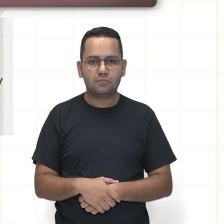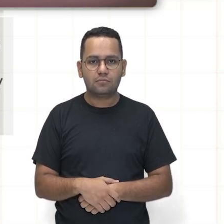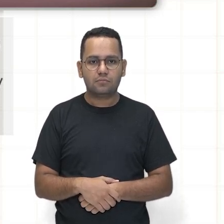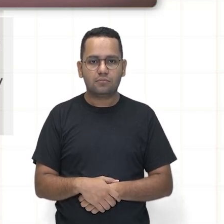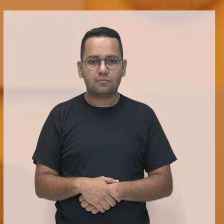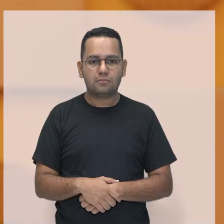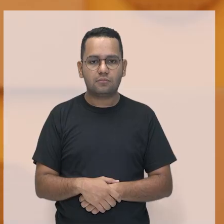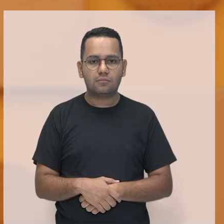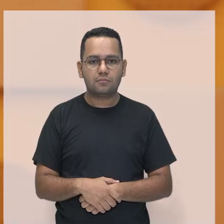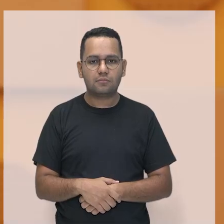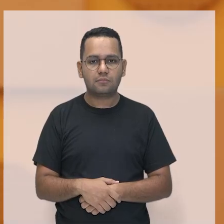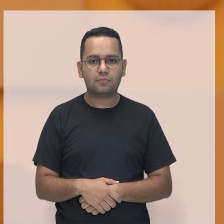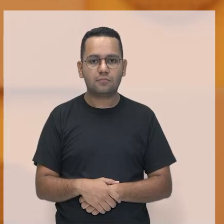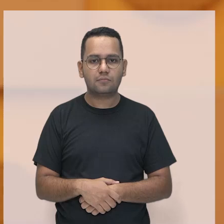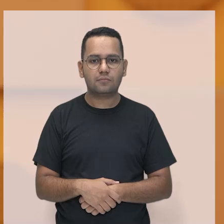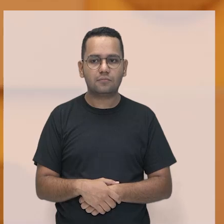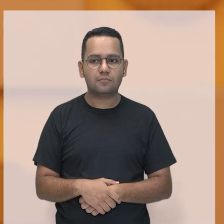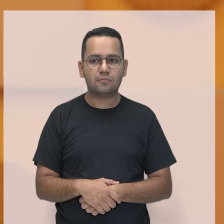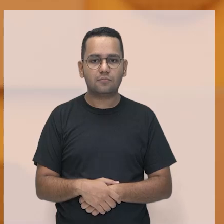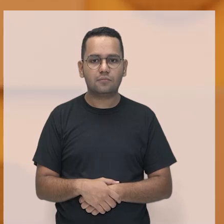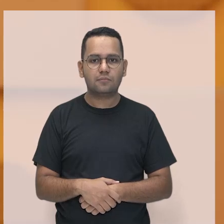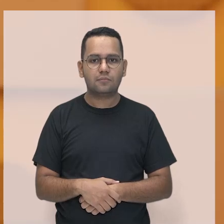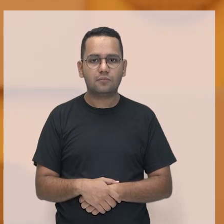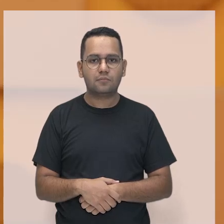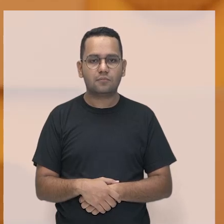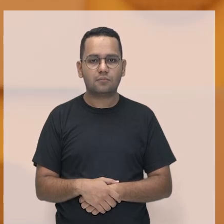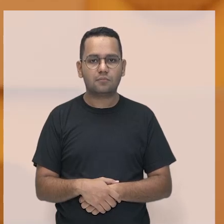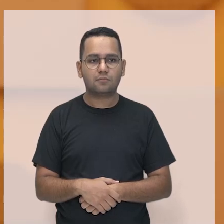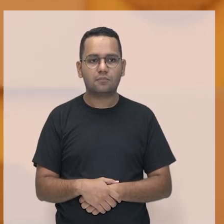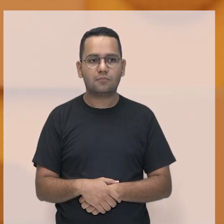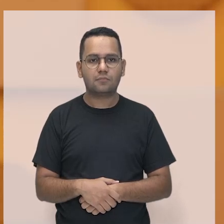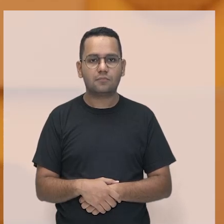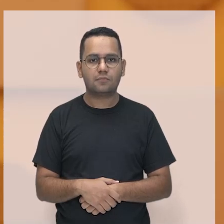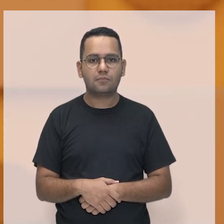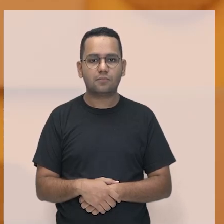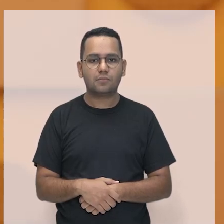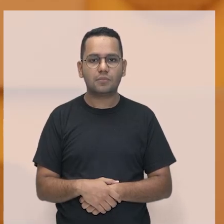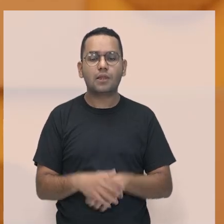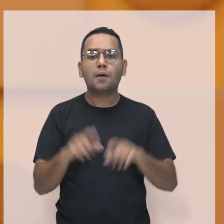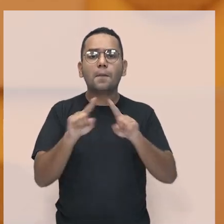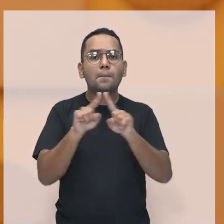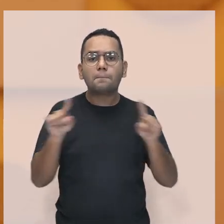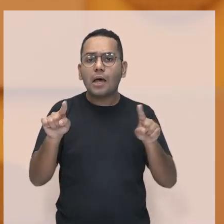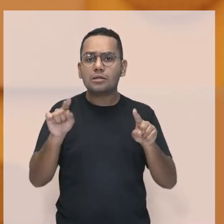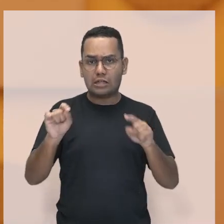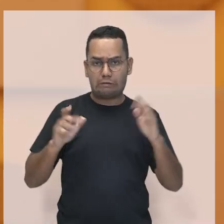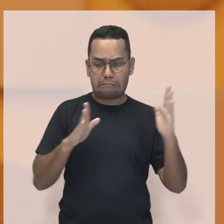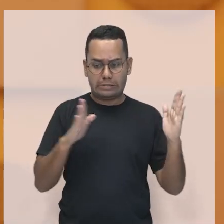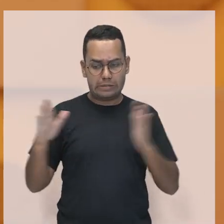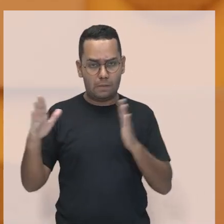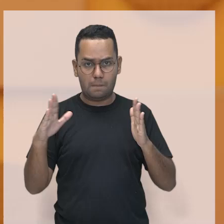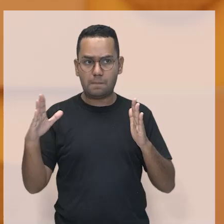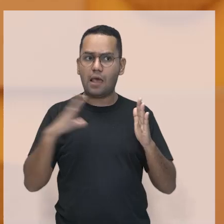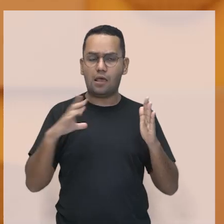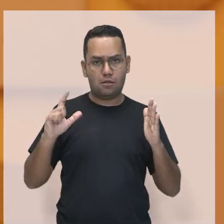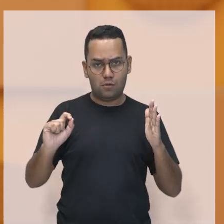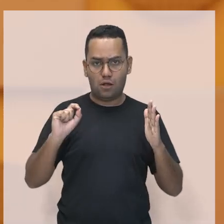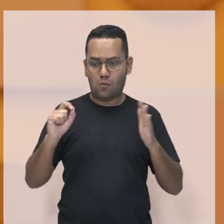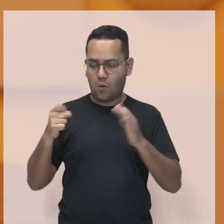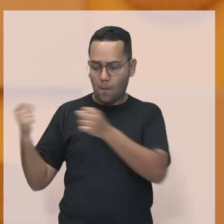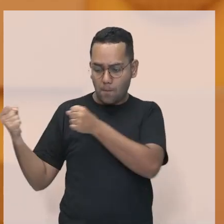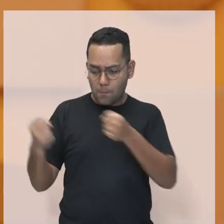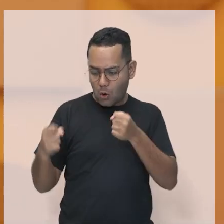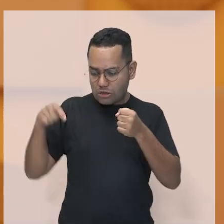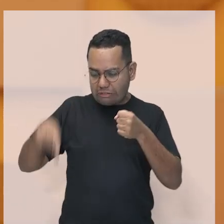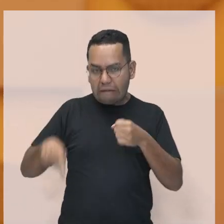prestar atenção que, neste momento, quem estava no poder eram os latifundiários, eles tinham ali uma certa representatividade.